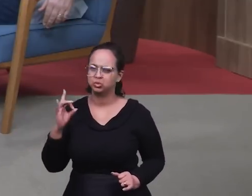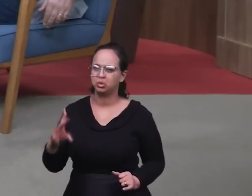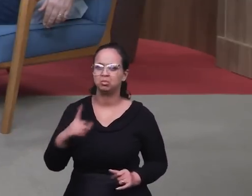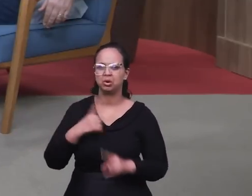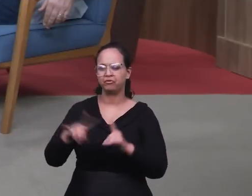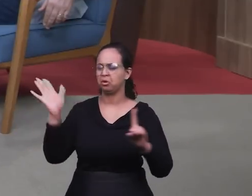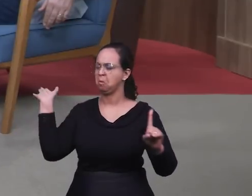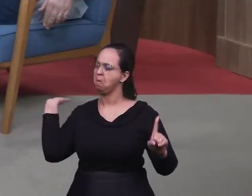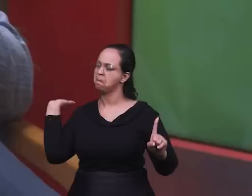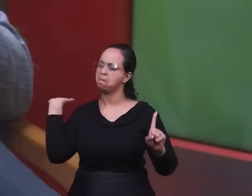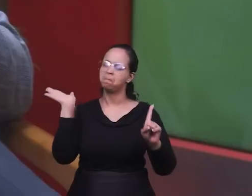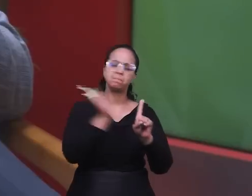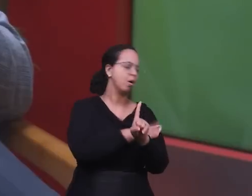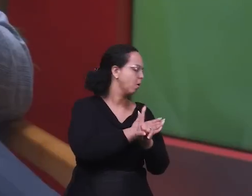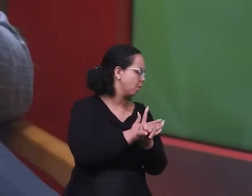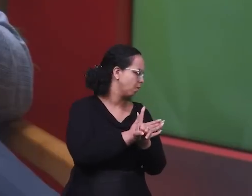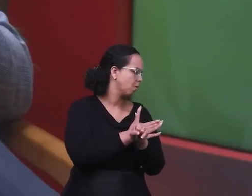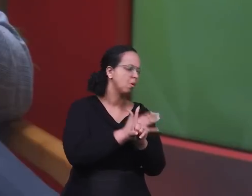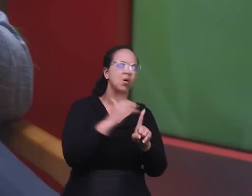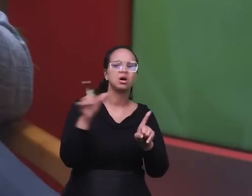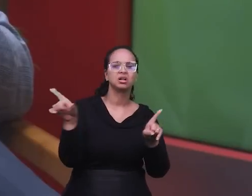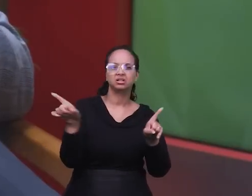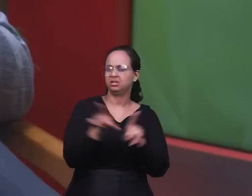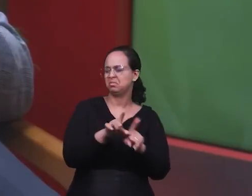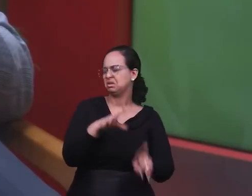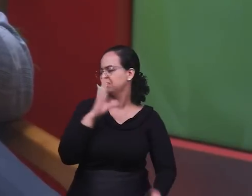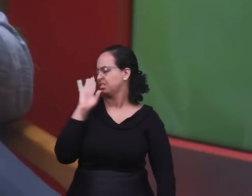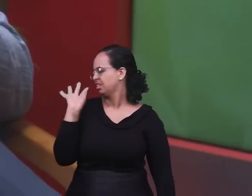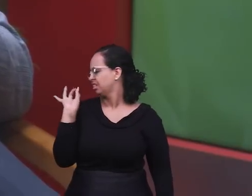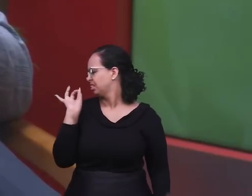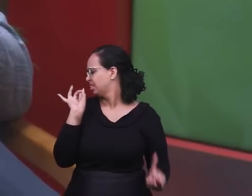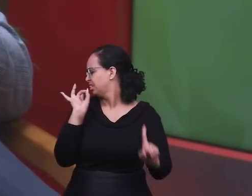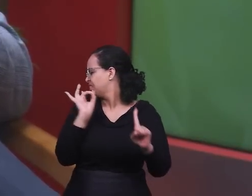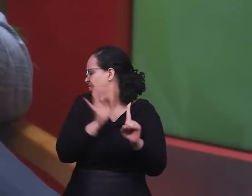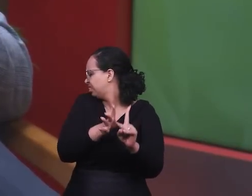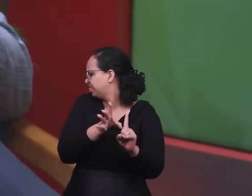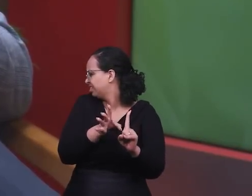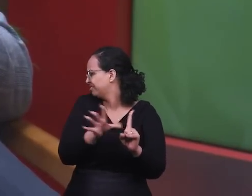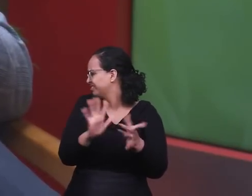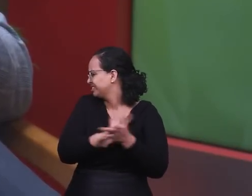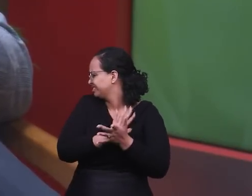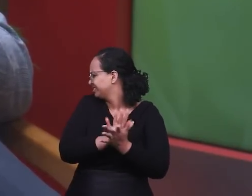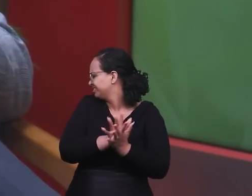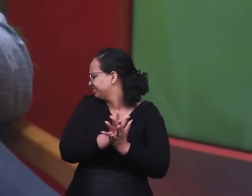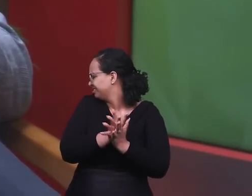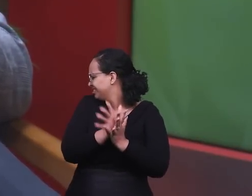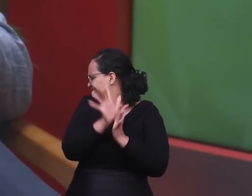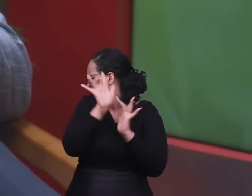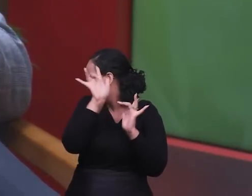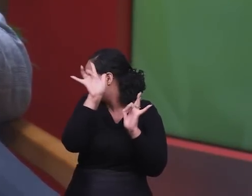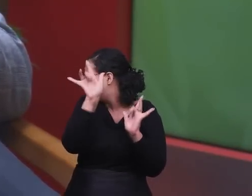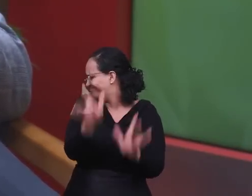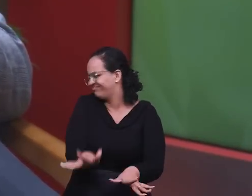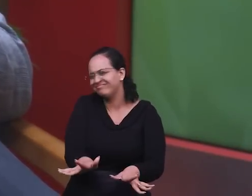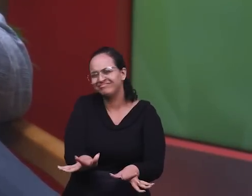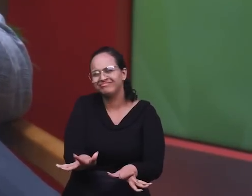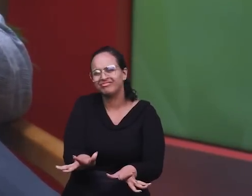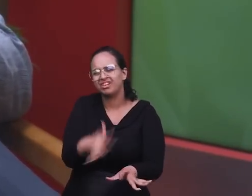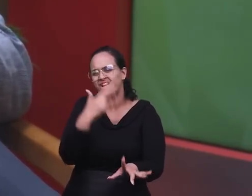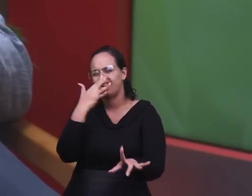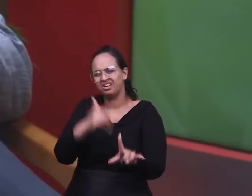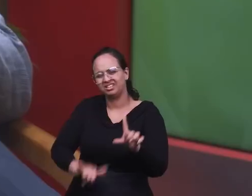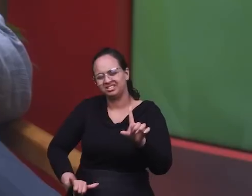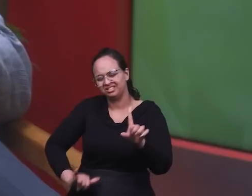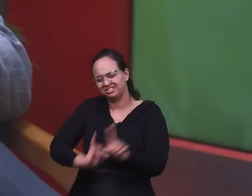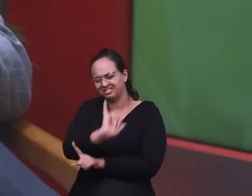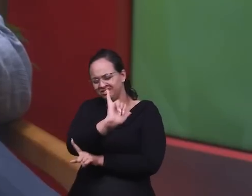porque ele foi esbofeteado, ele foi desprezado, ele foi maltratado, ele